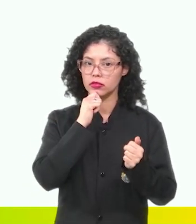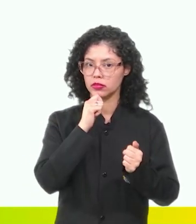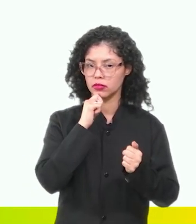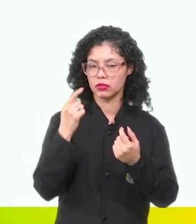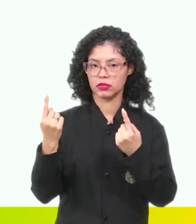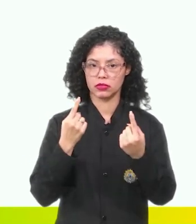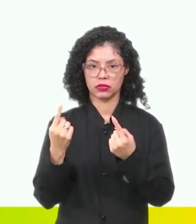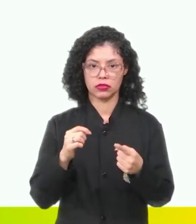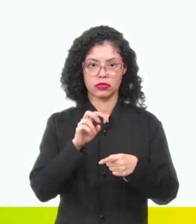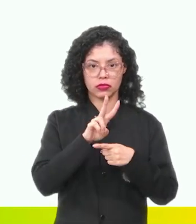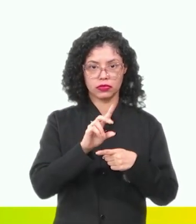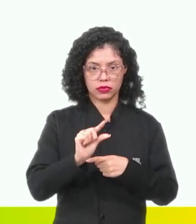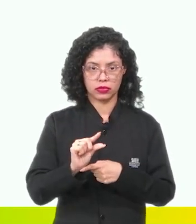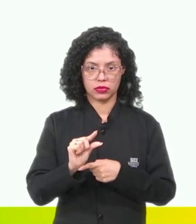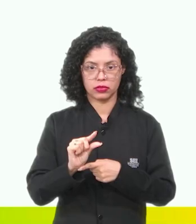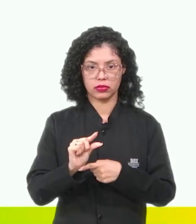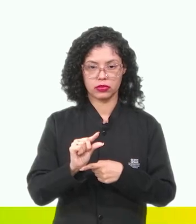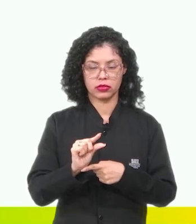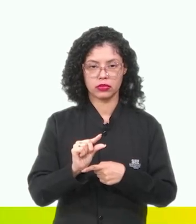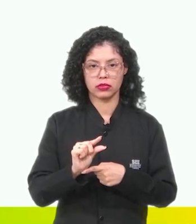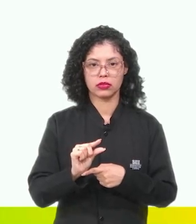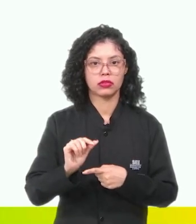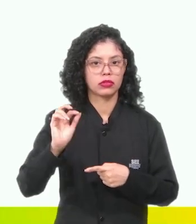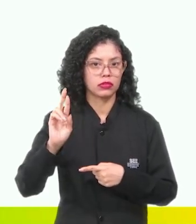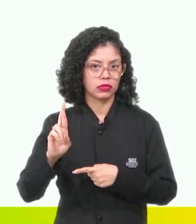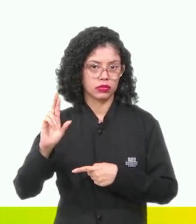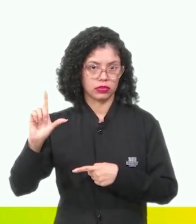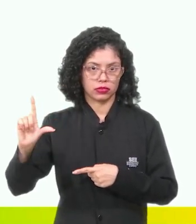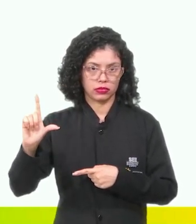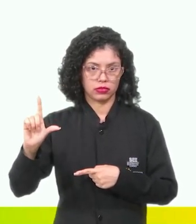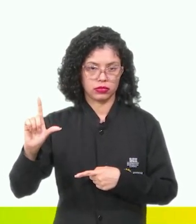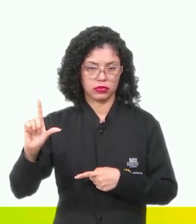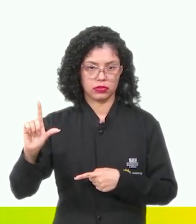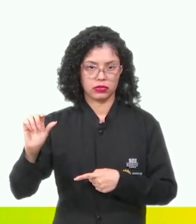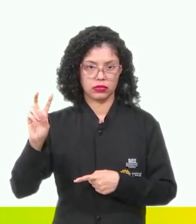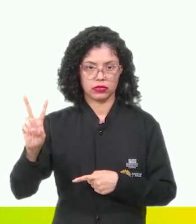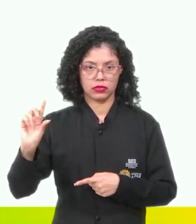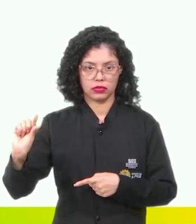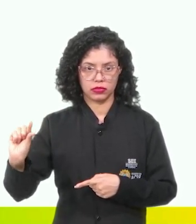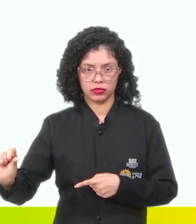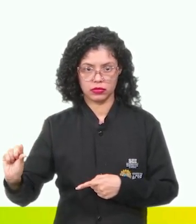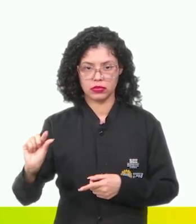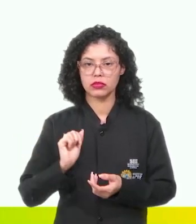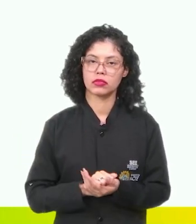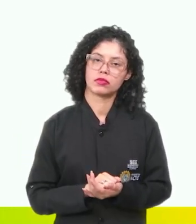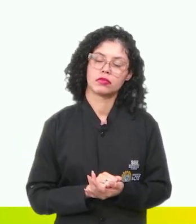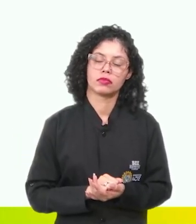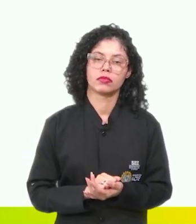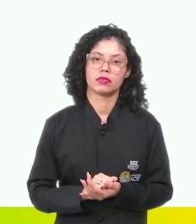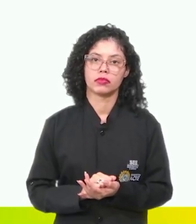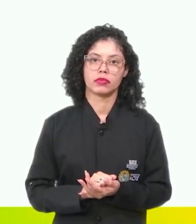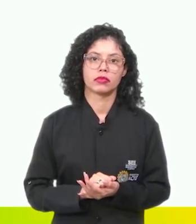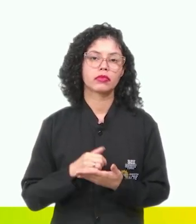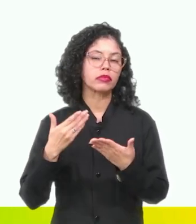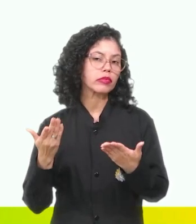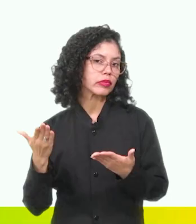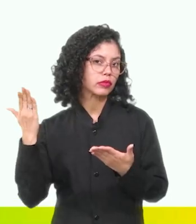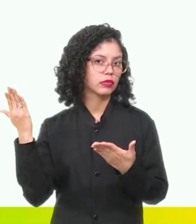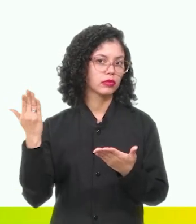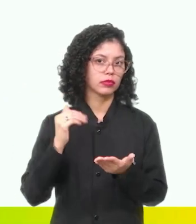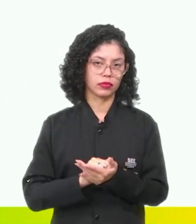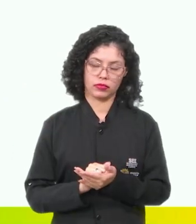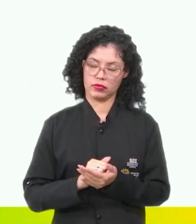com Vzinho. Vzinho com Rzão. Vzinho com Rzinho. Essa é a